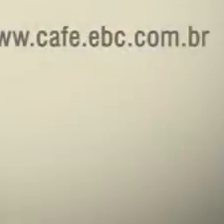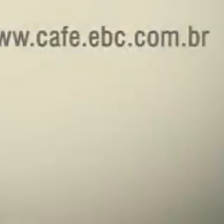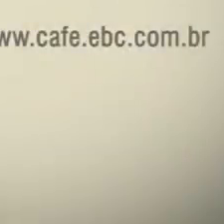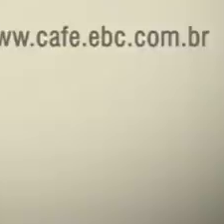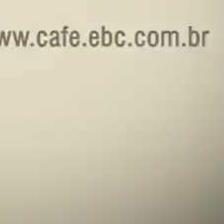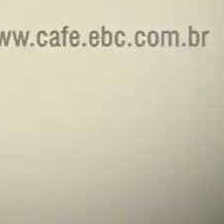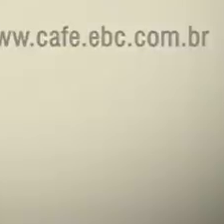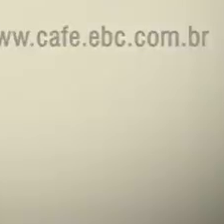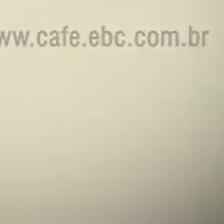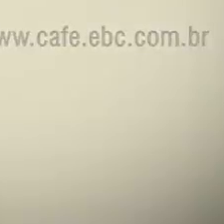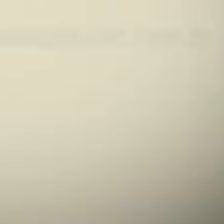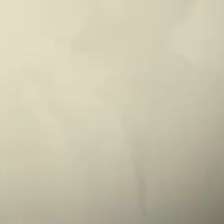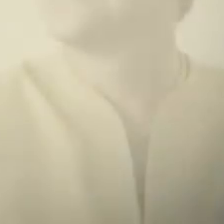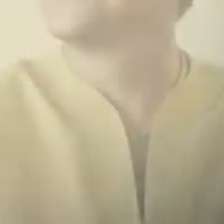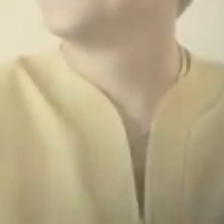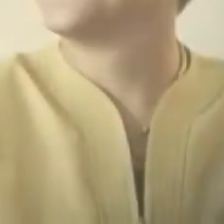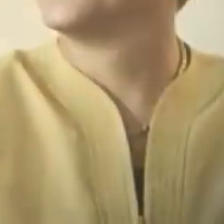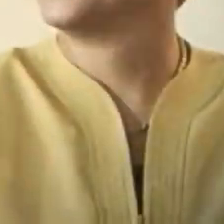www.cafe.com.br